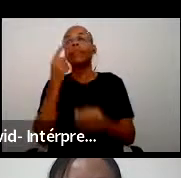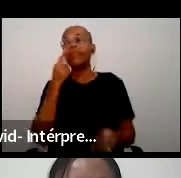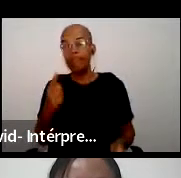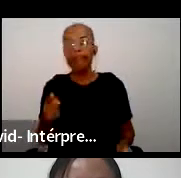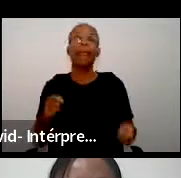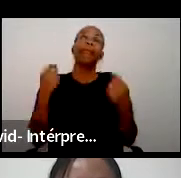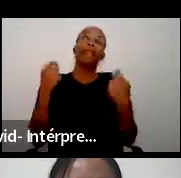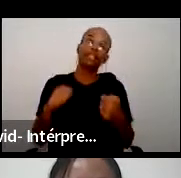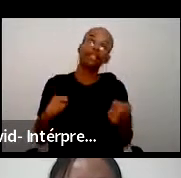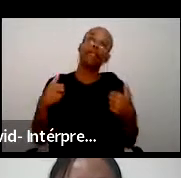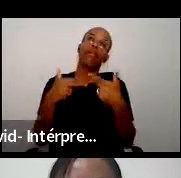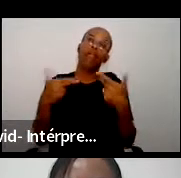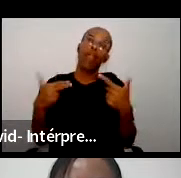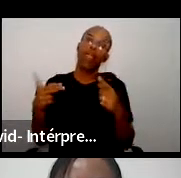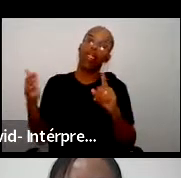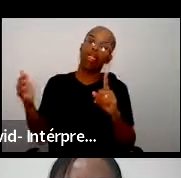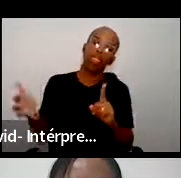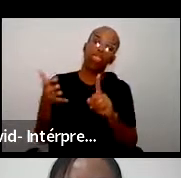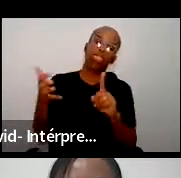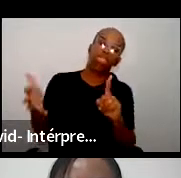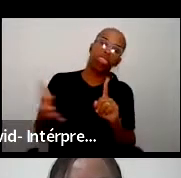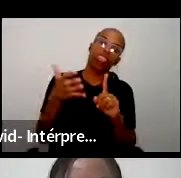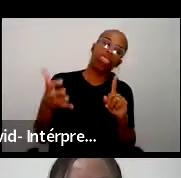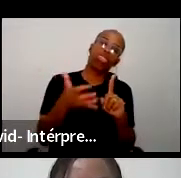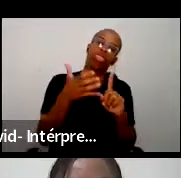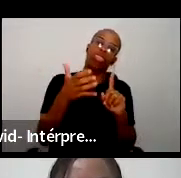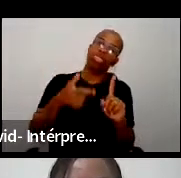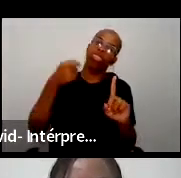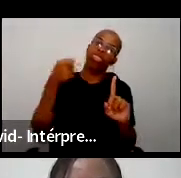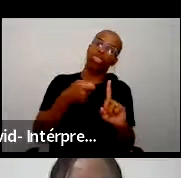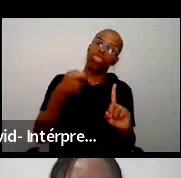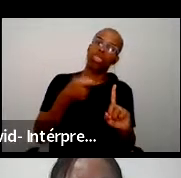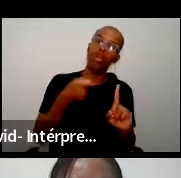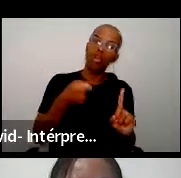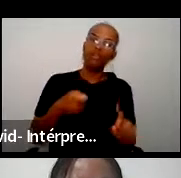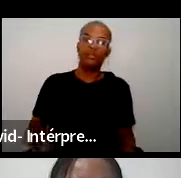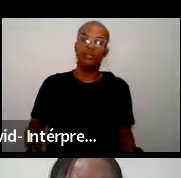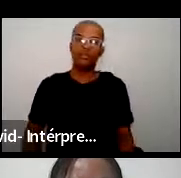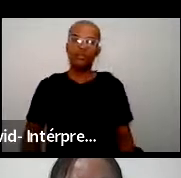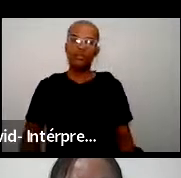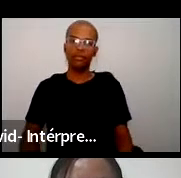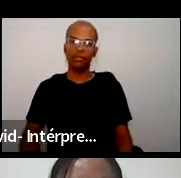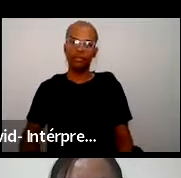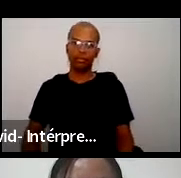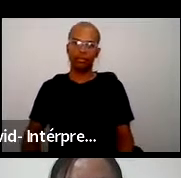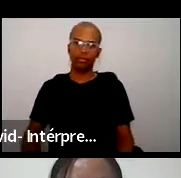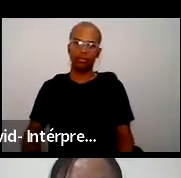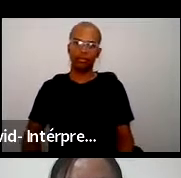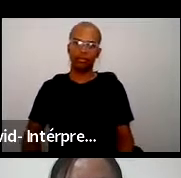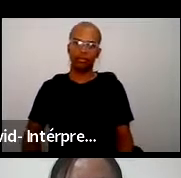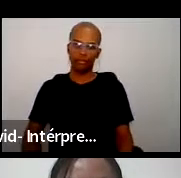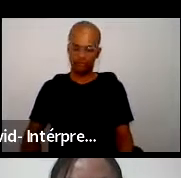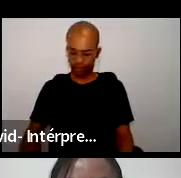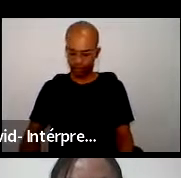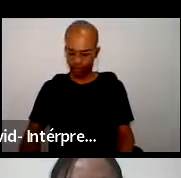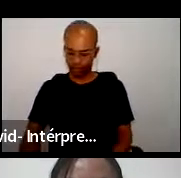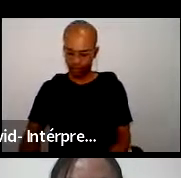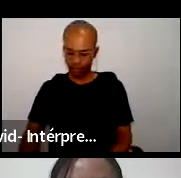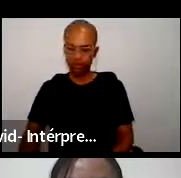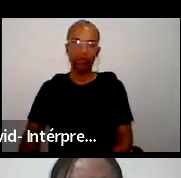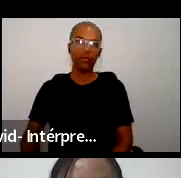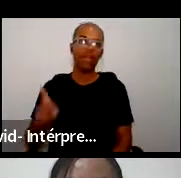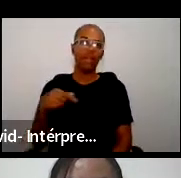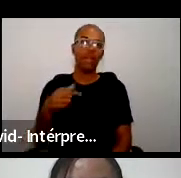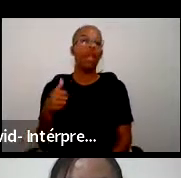tão empurrada goela abaixo aí ao longo dos anos de formação, e é muito muito